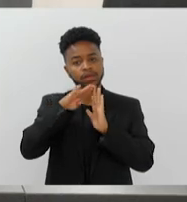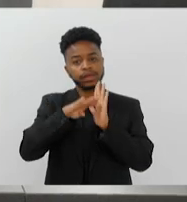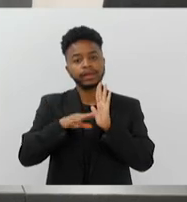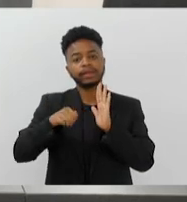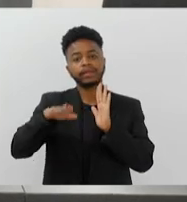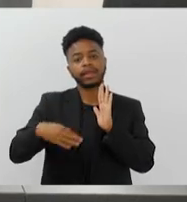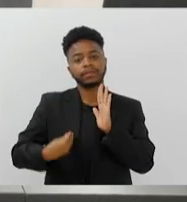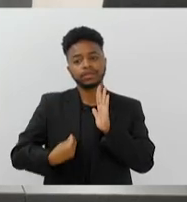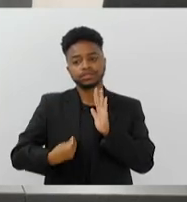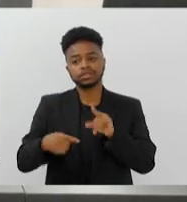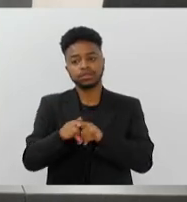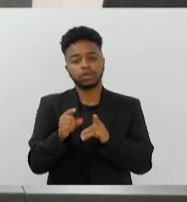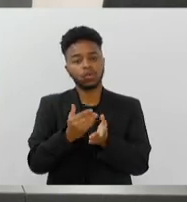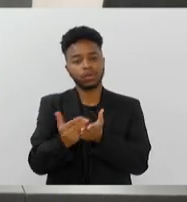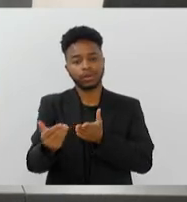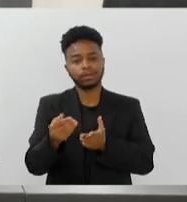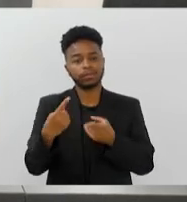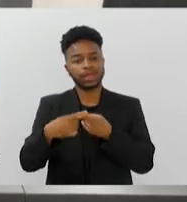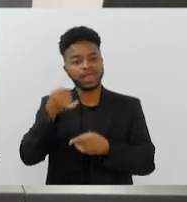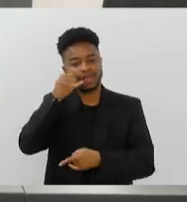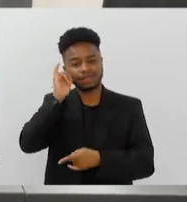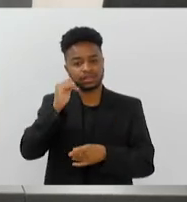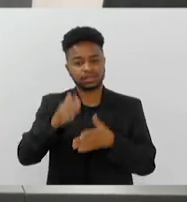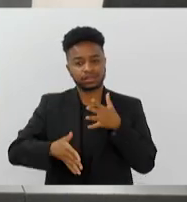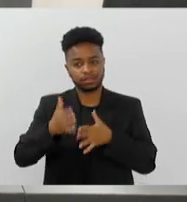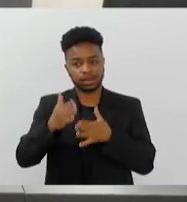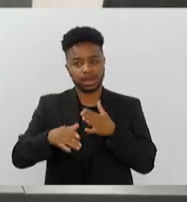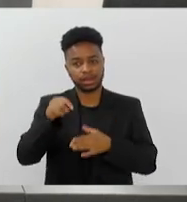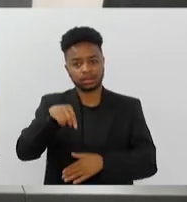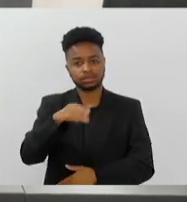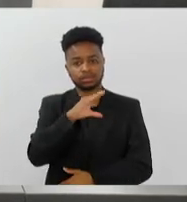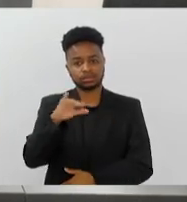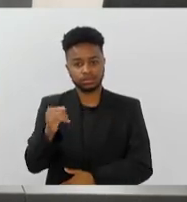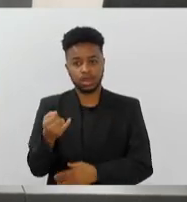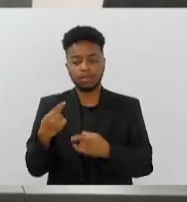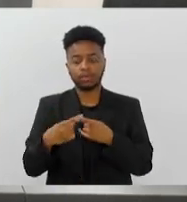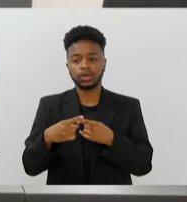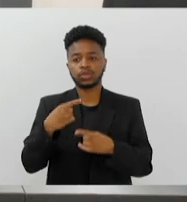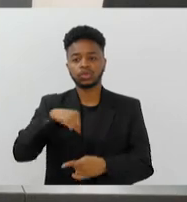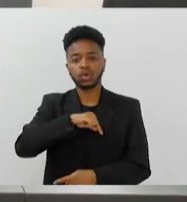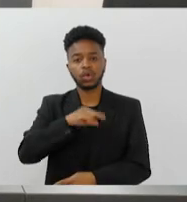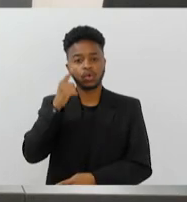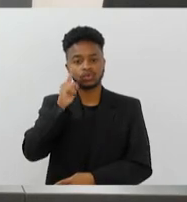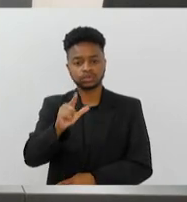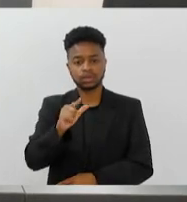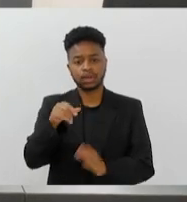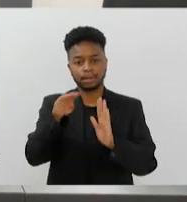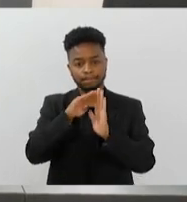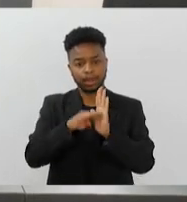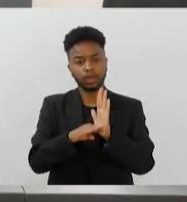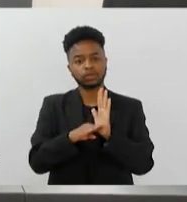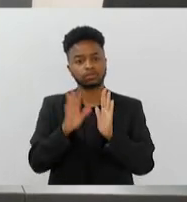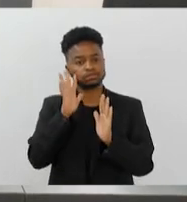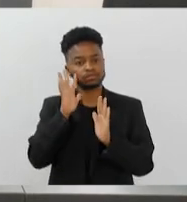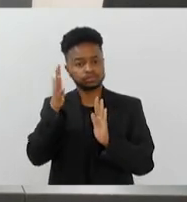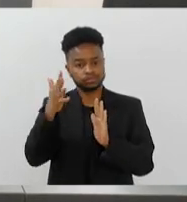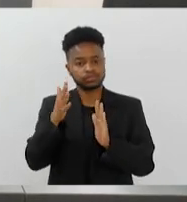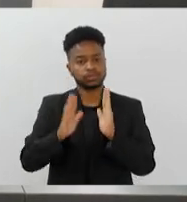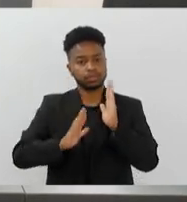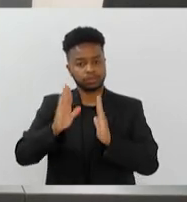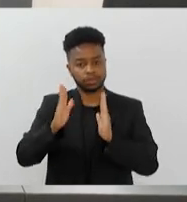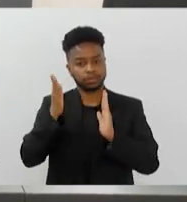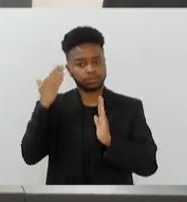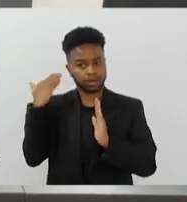presentes e inicie para que a gente não tenha prejuízo. Embora a gente tenha conseguido cumprir a pauta aí nas últimas sessões,